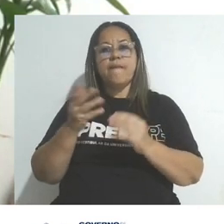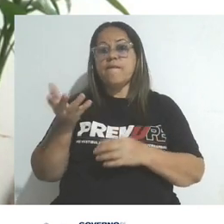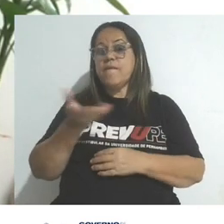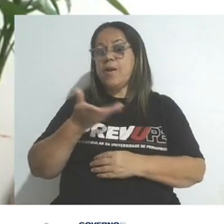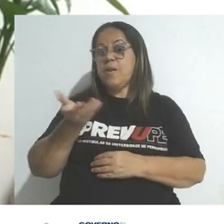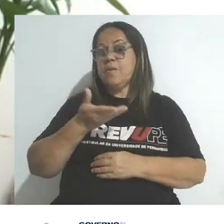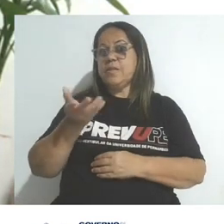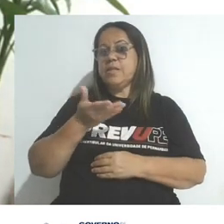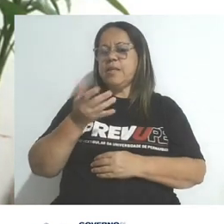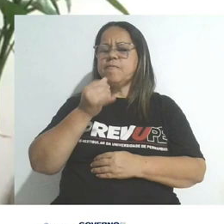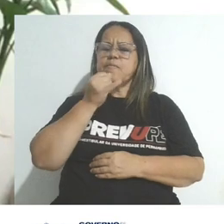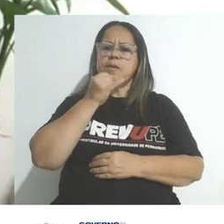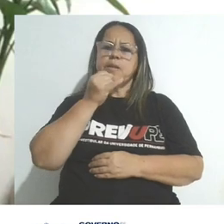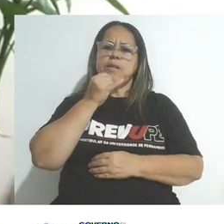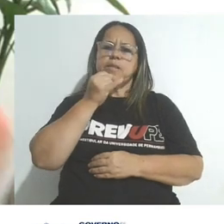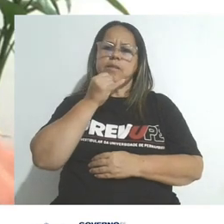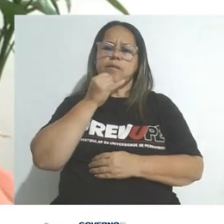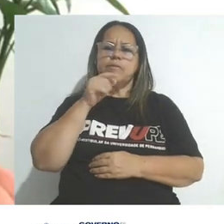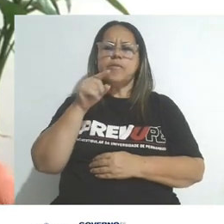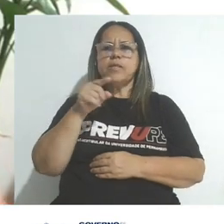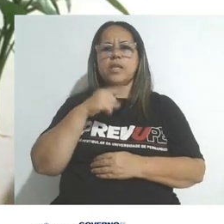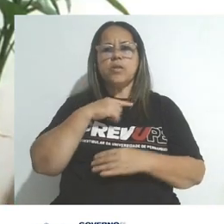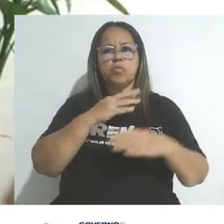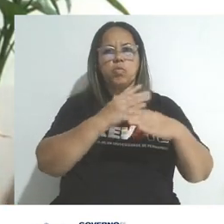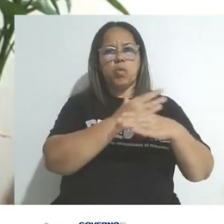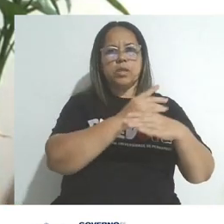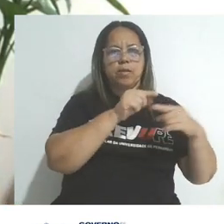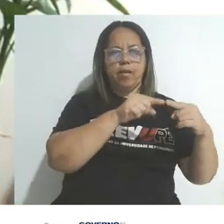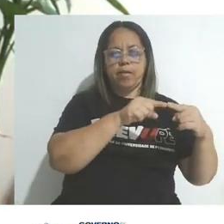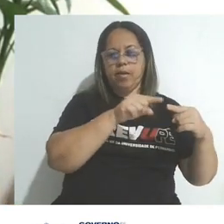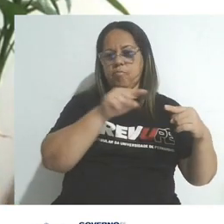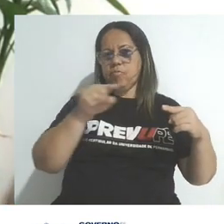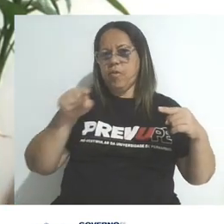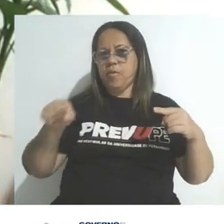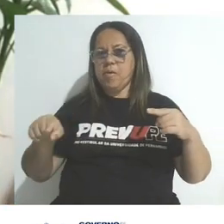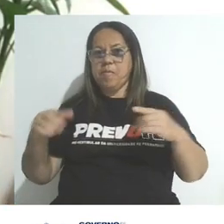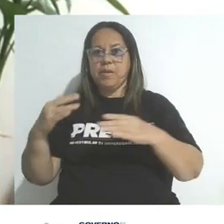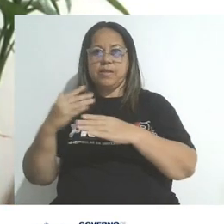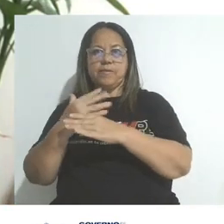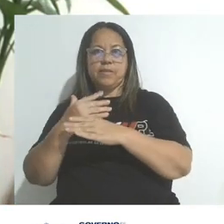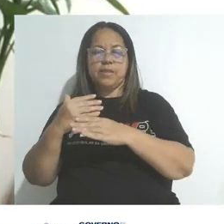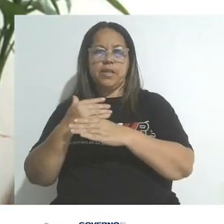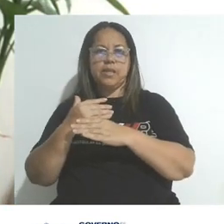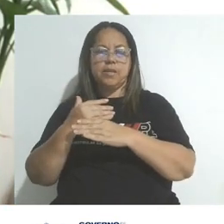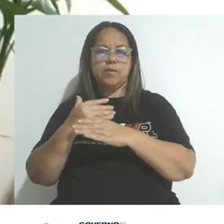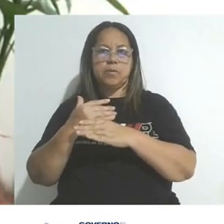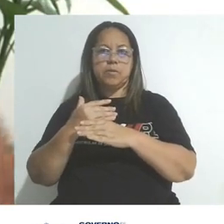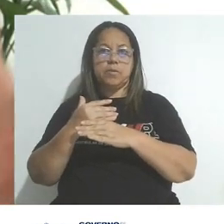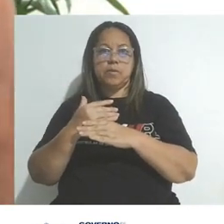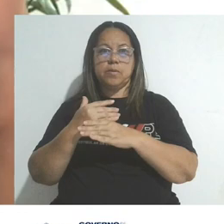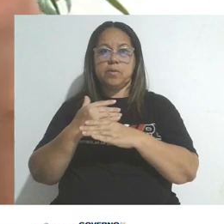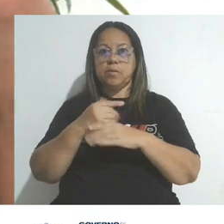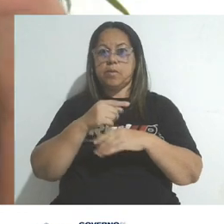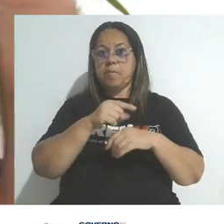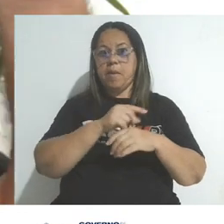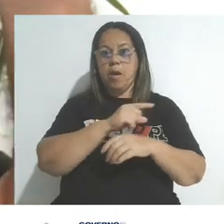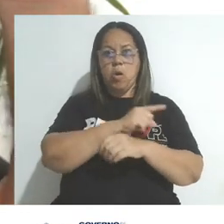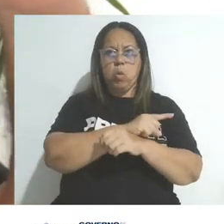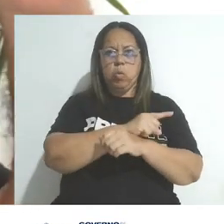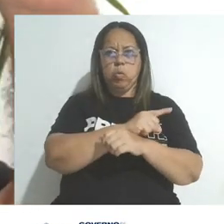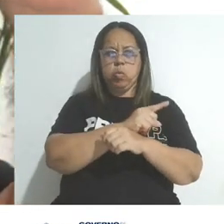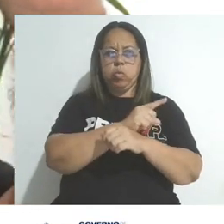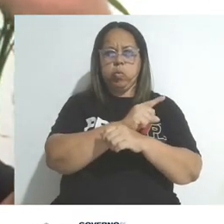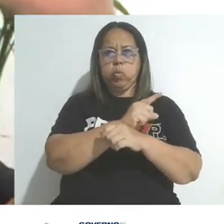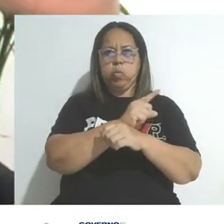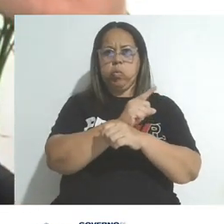velocidade. Digamos que você sai de uma cidade A e vai para uma cidade B. Quanto mais você aumenta a velocidade do